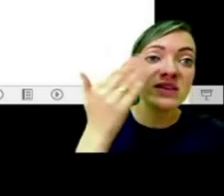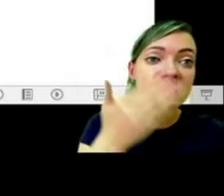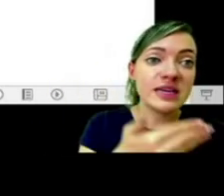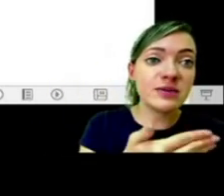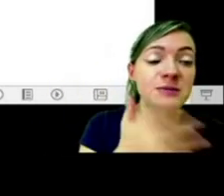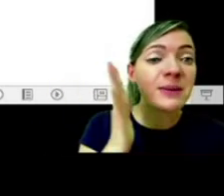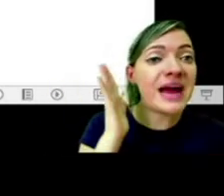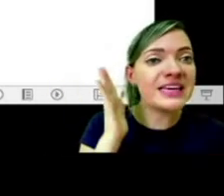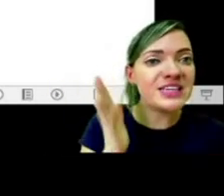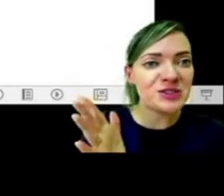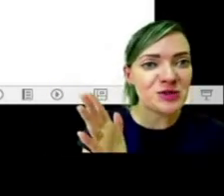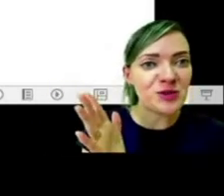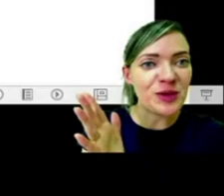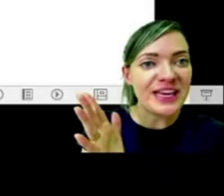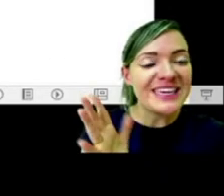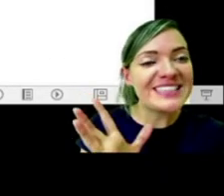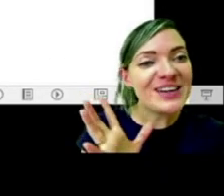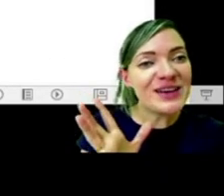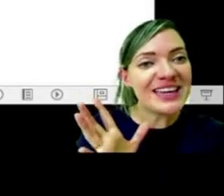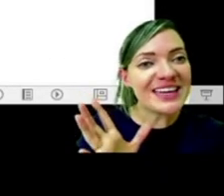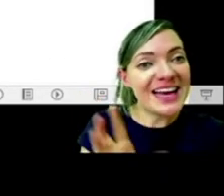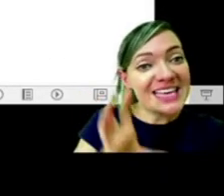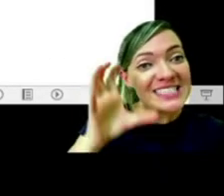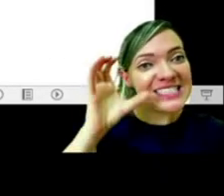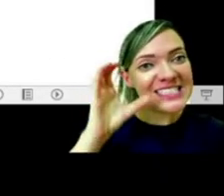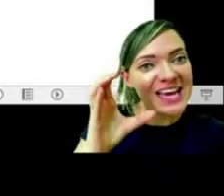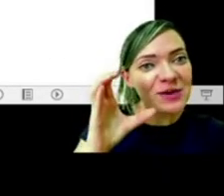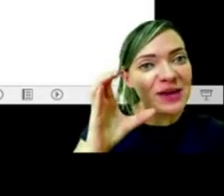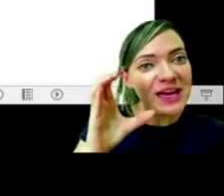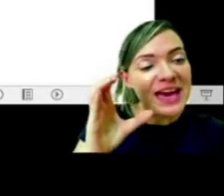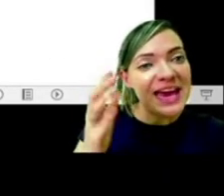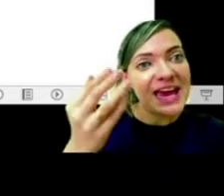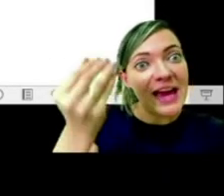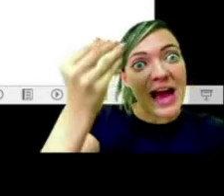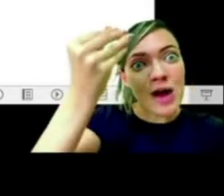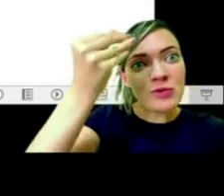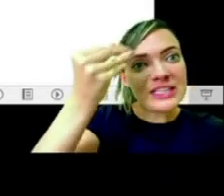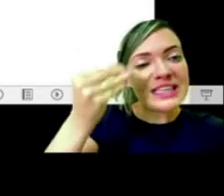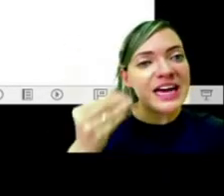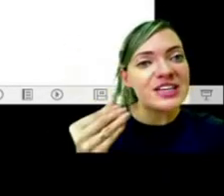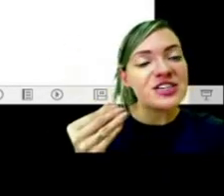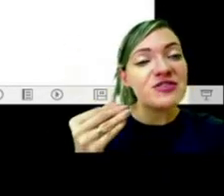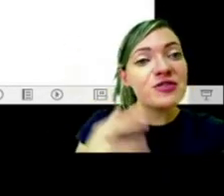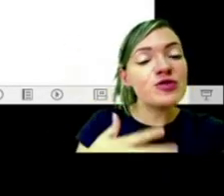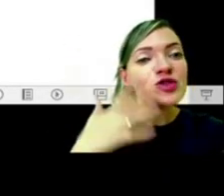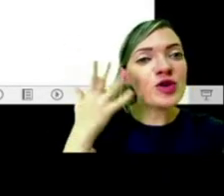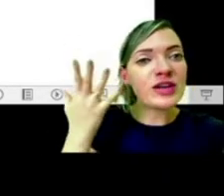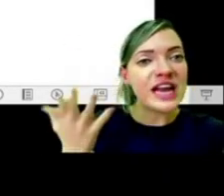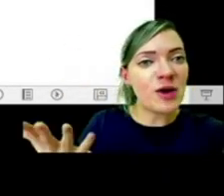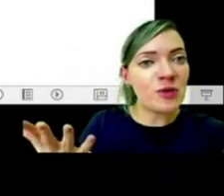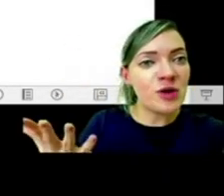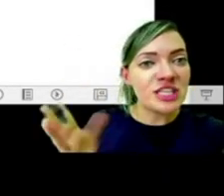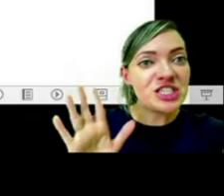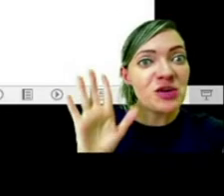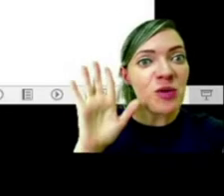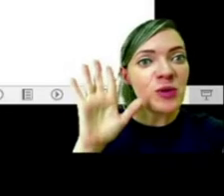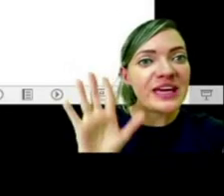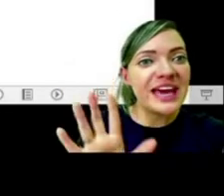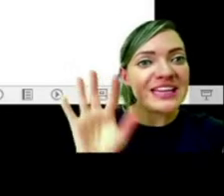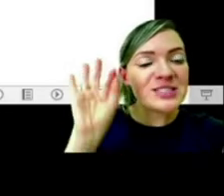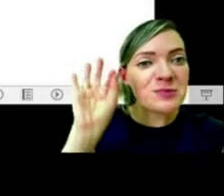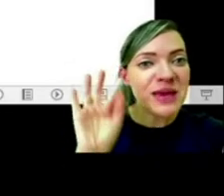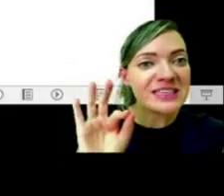precisam de novas células para isso. Então, galera, célula é a unidade funcional